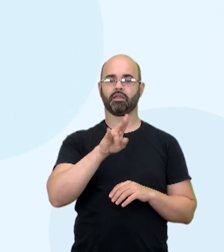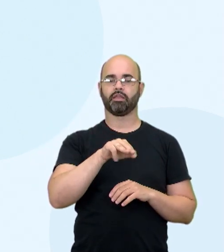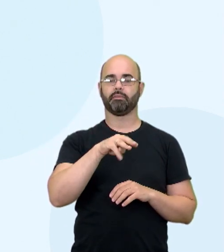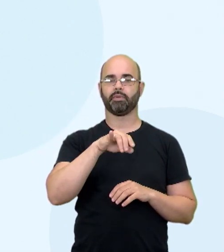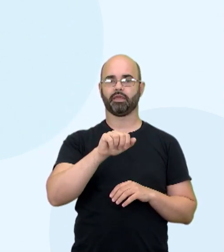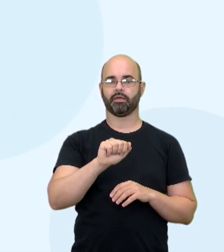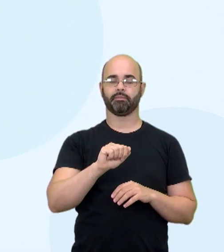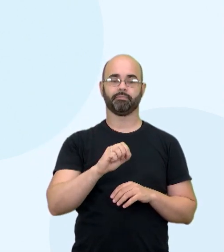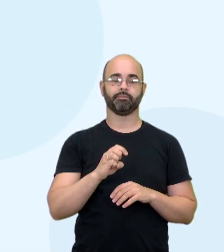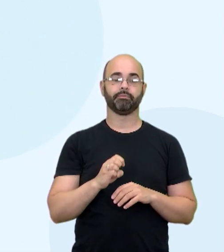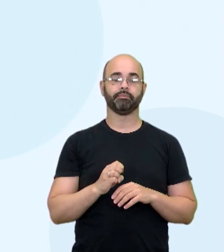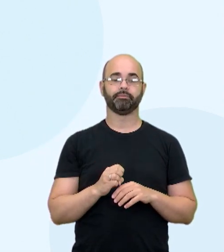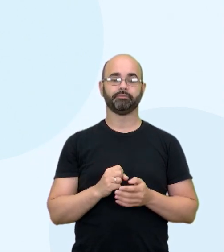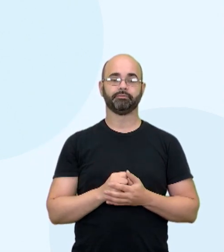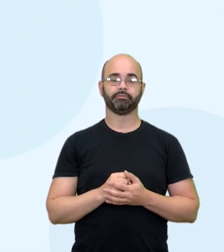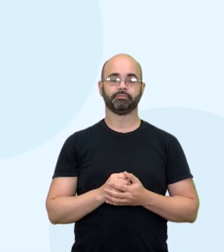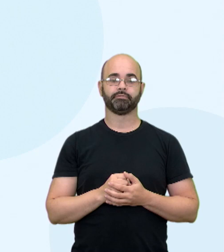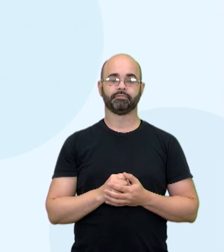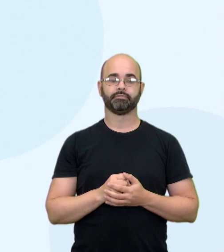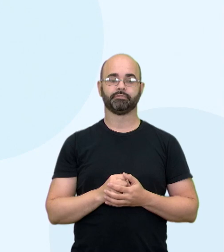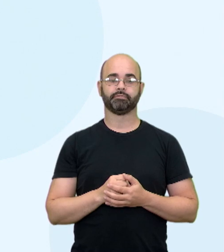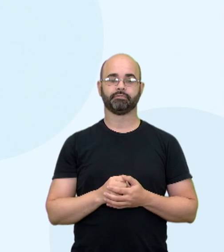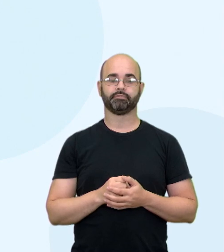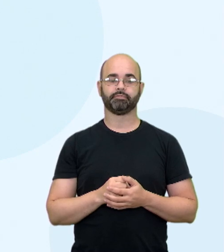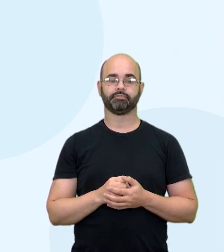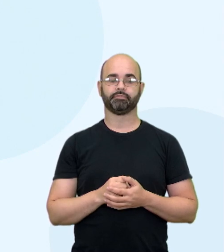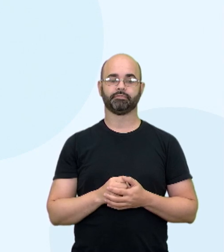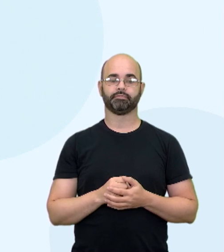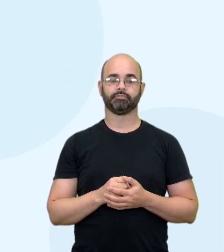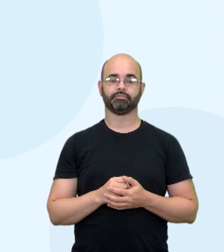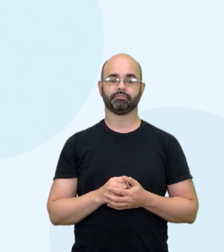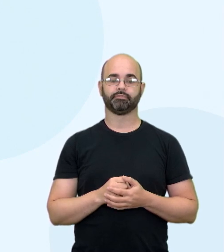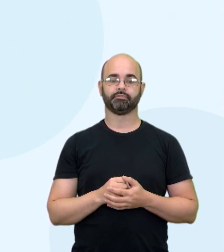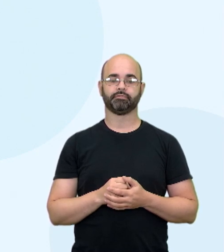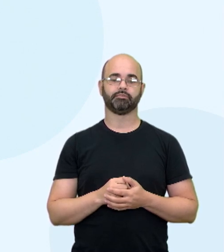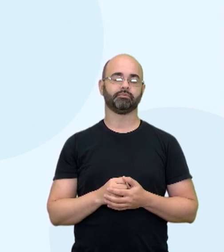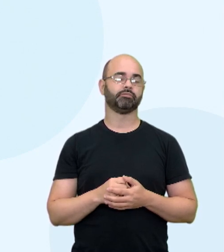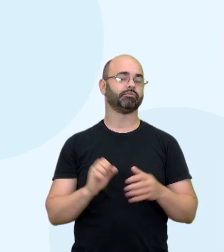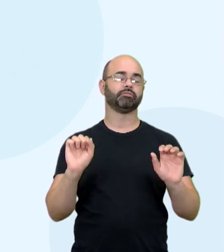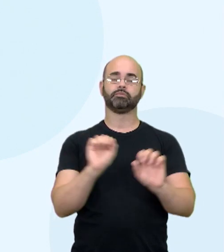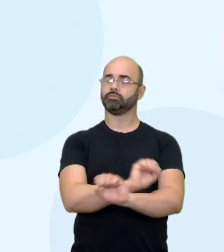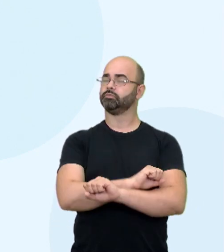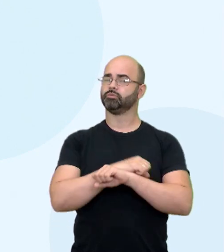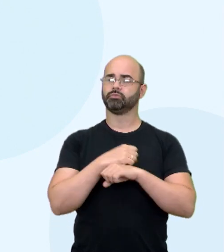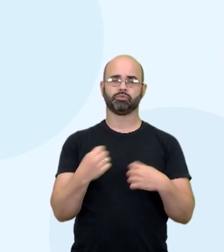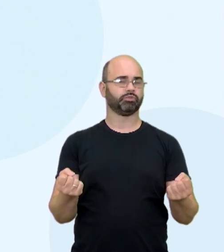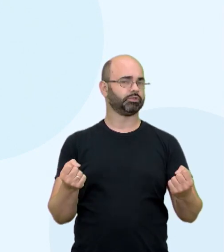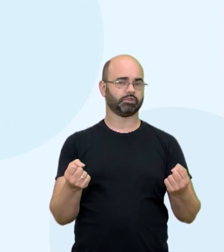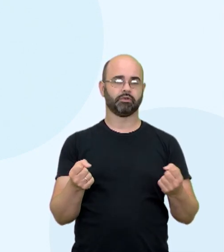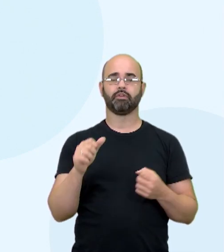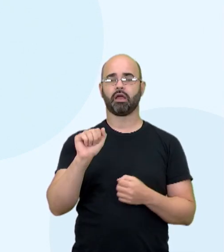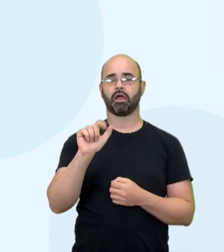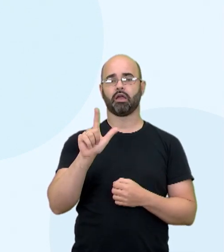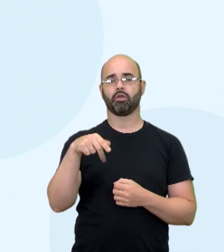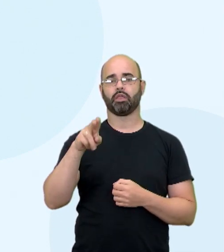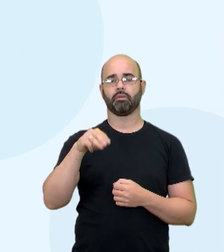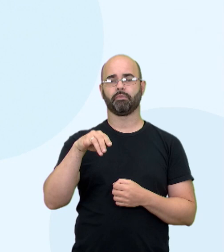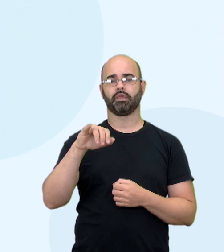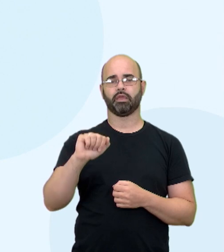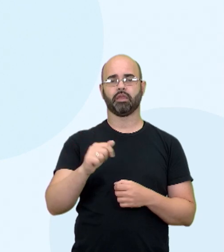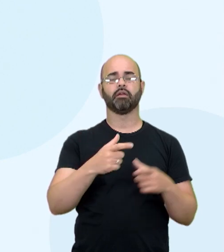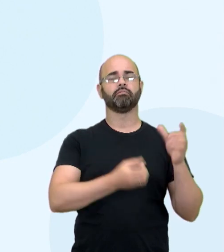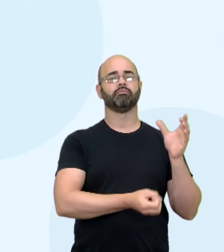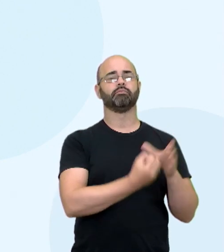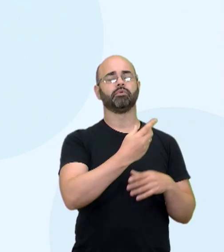diz o seguinte: é impossível dizer onde, quando e como surgiu a